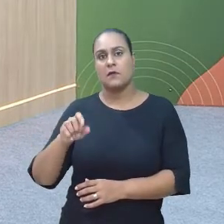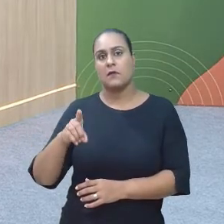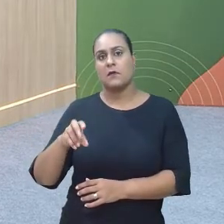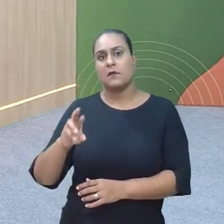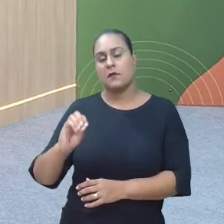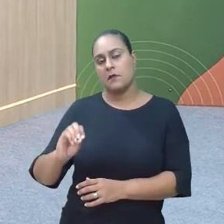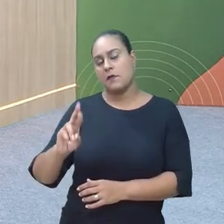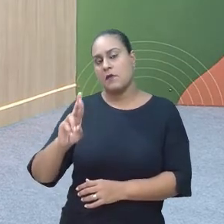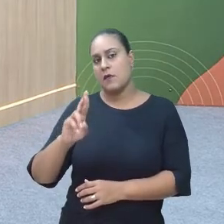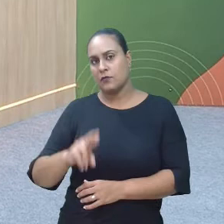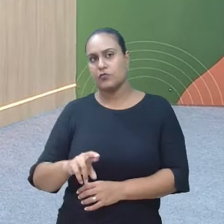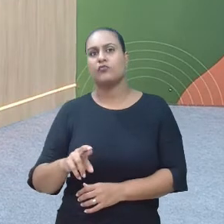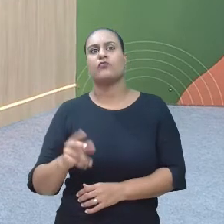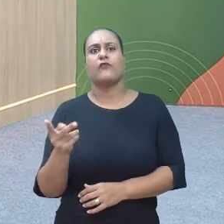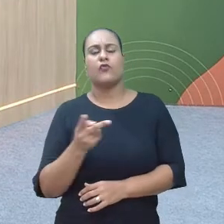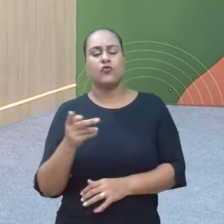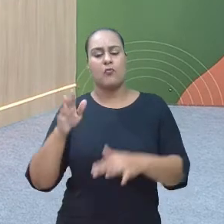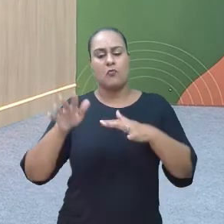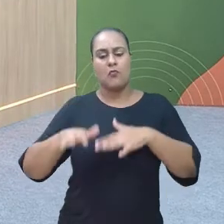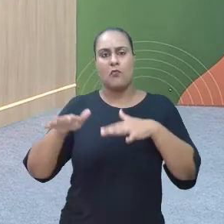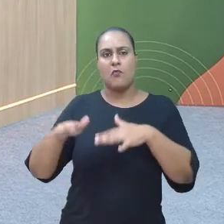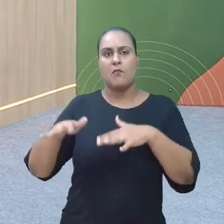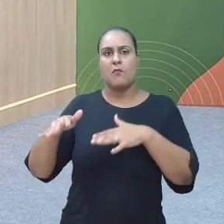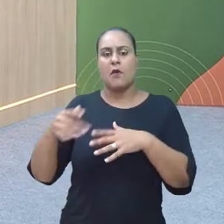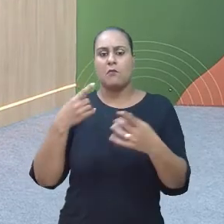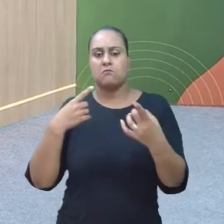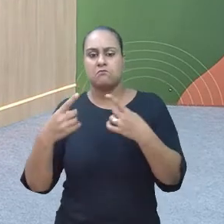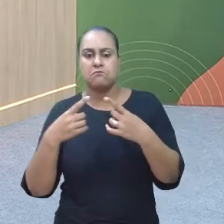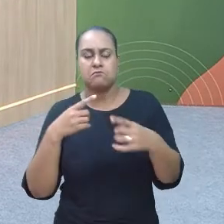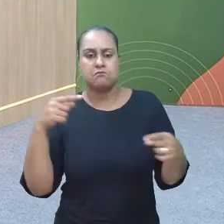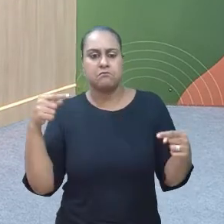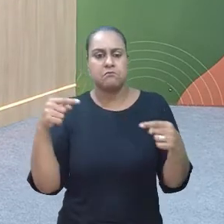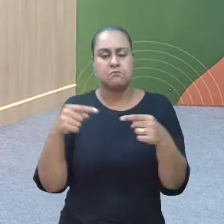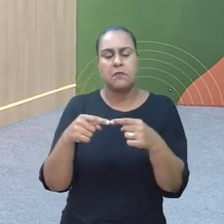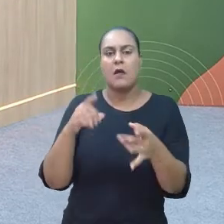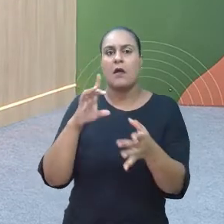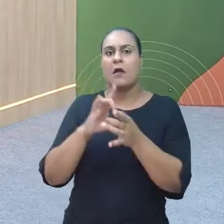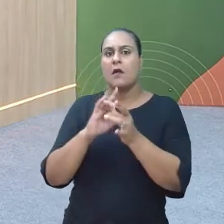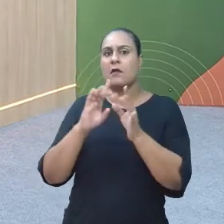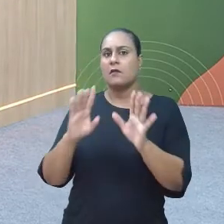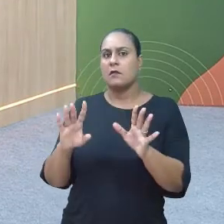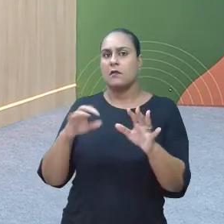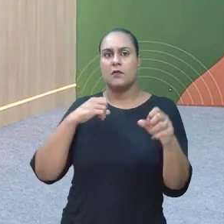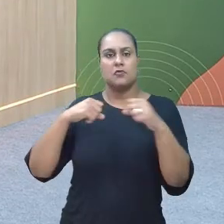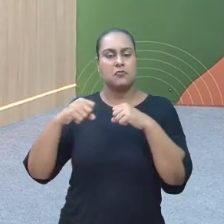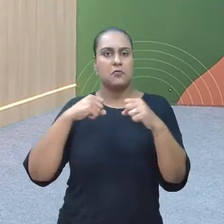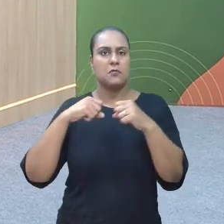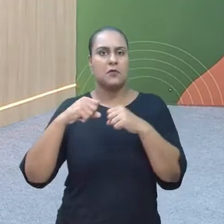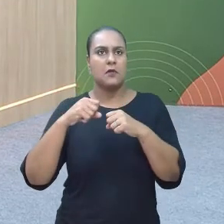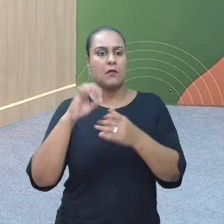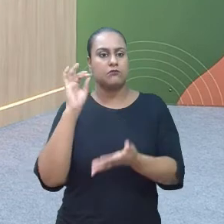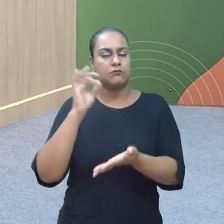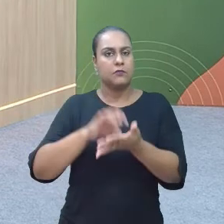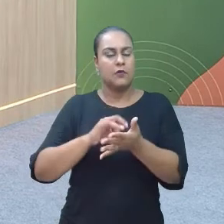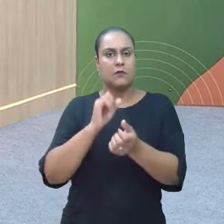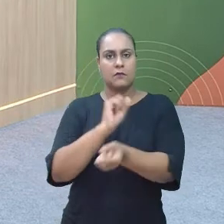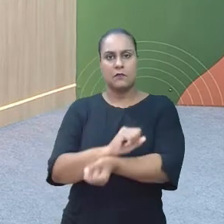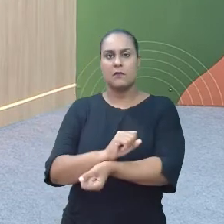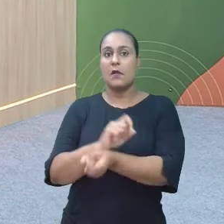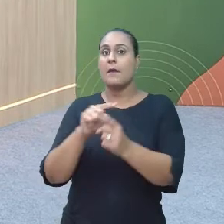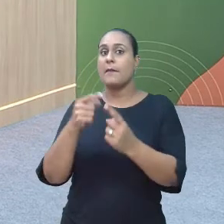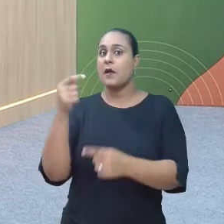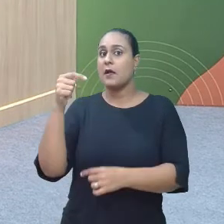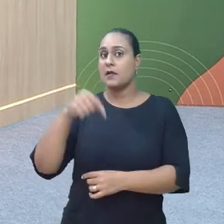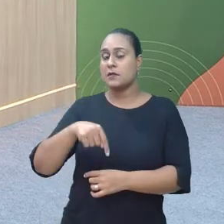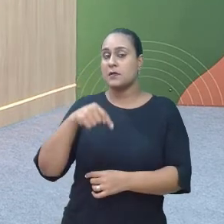que dialogavam muito com o liberalismo. Tinham seus problemas também, como, por exemplo, não debateram seriamente a escravidão, mas aqui chegou a se pensar até